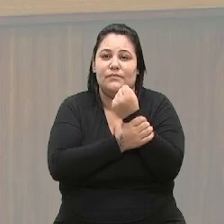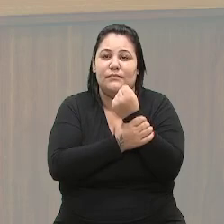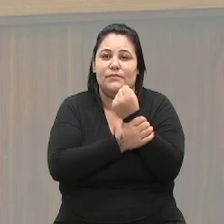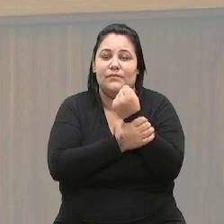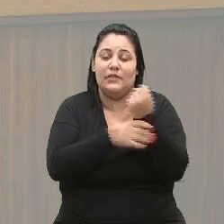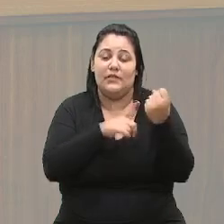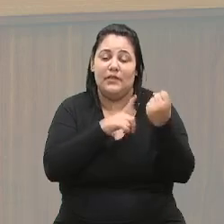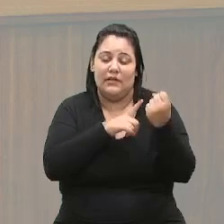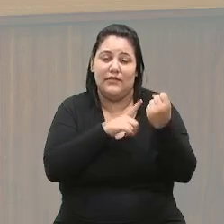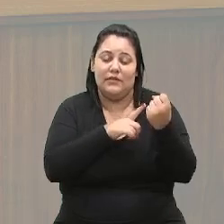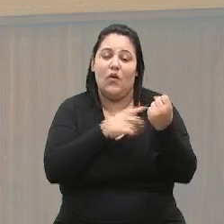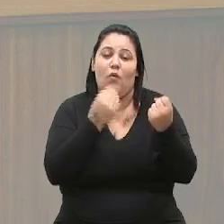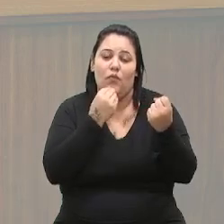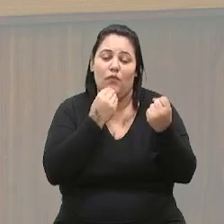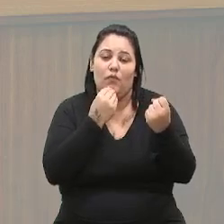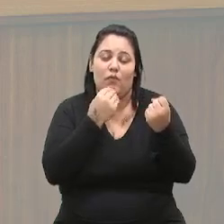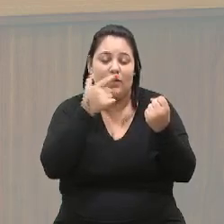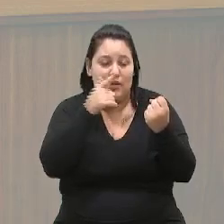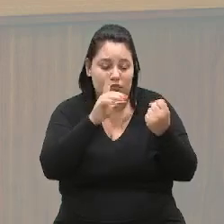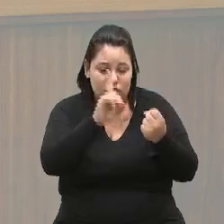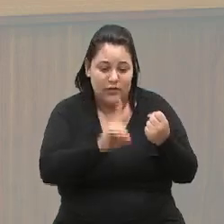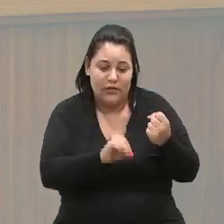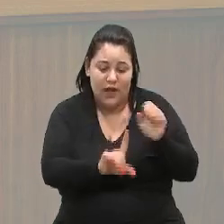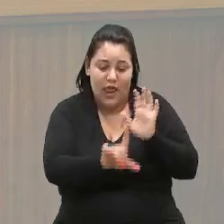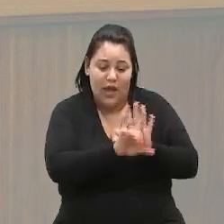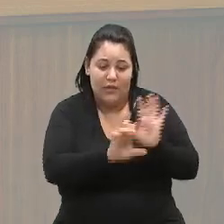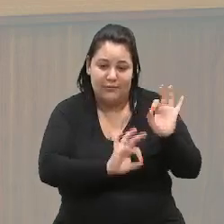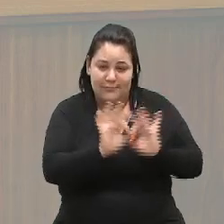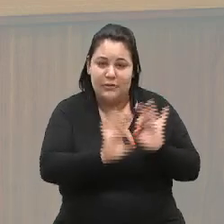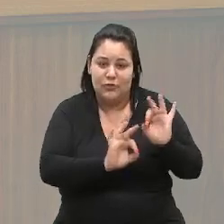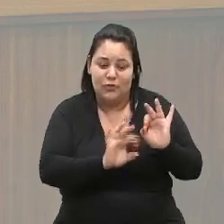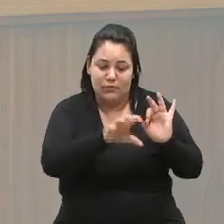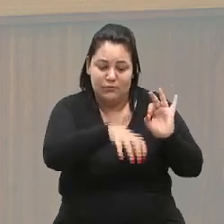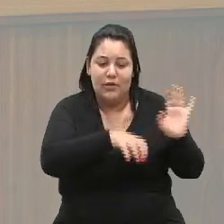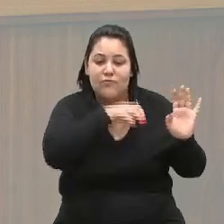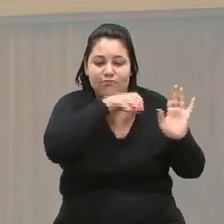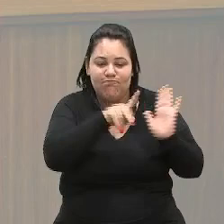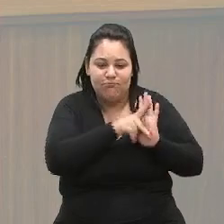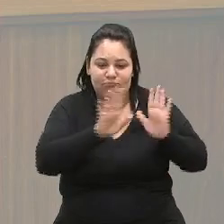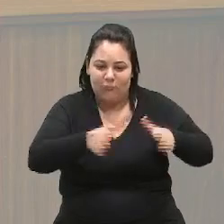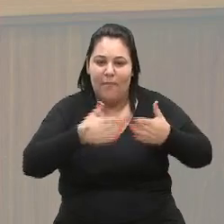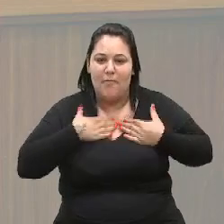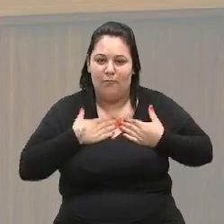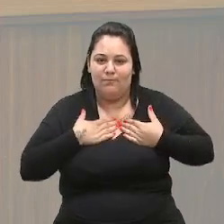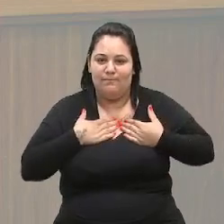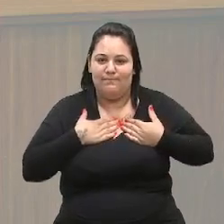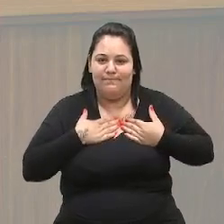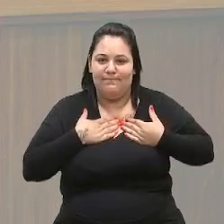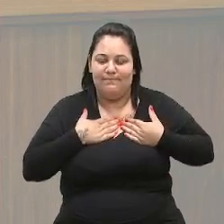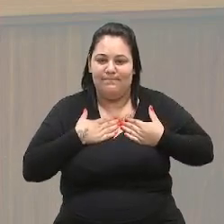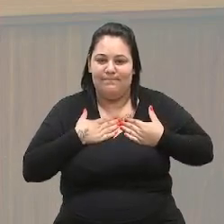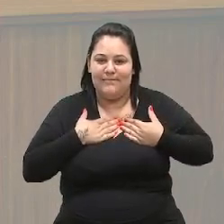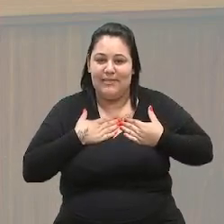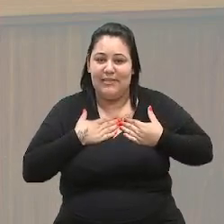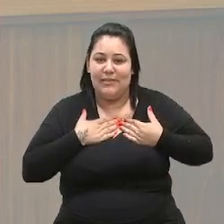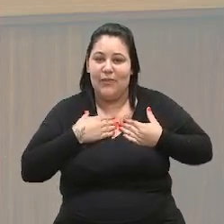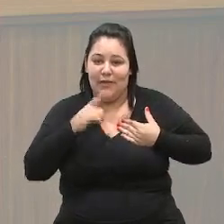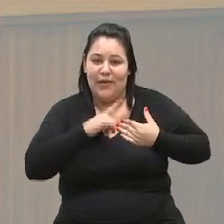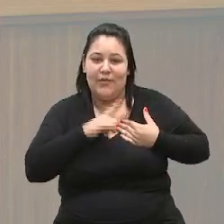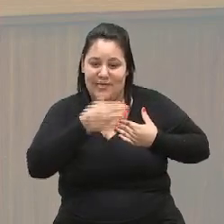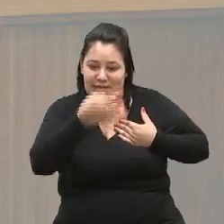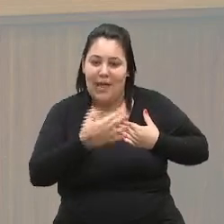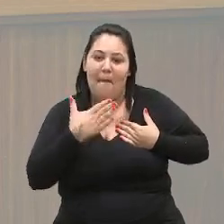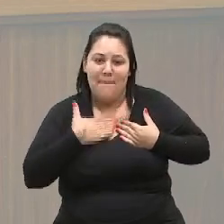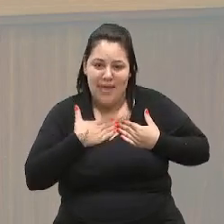também garante o acesso a serviços básicos para que as pessoas vivam com mais